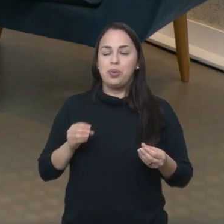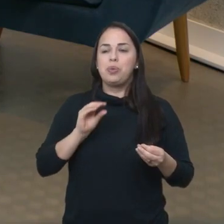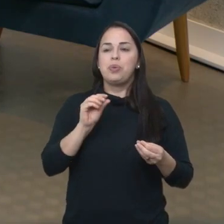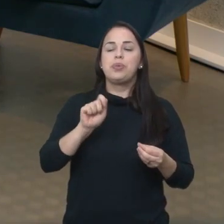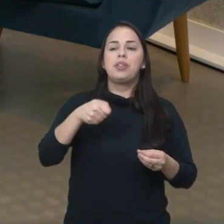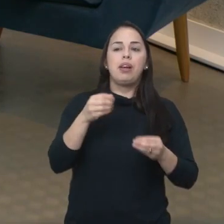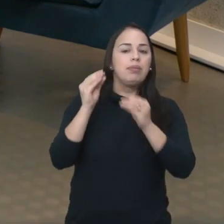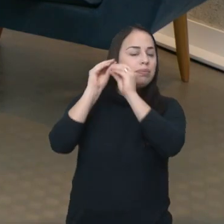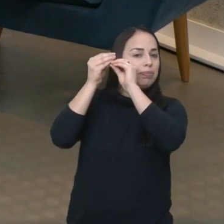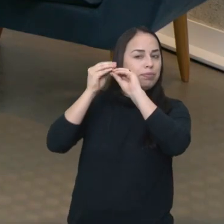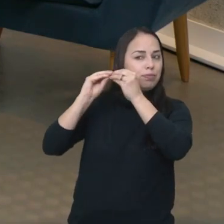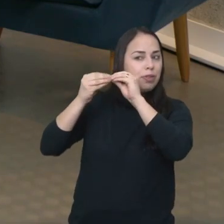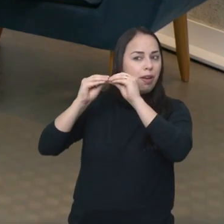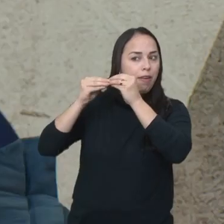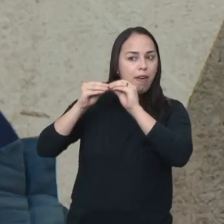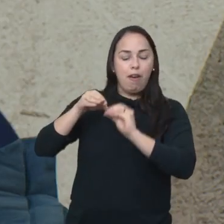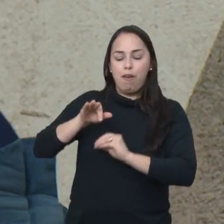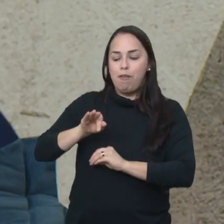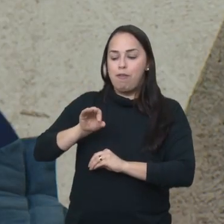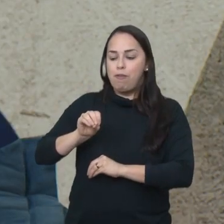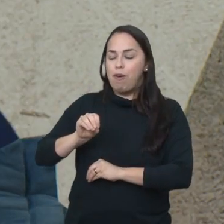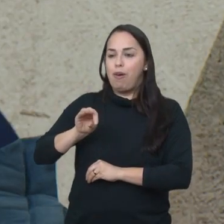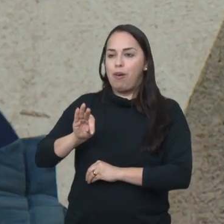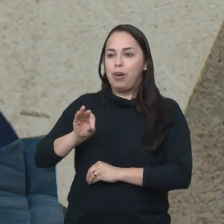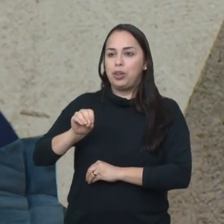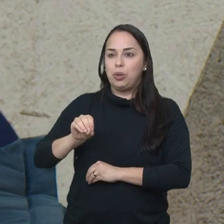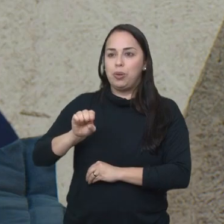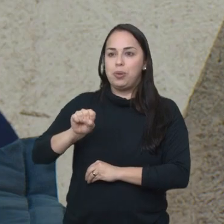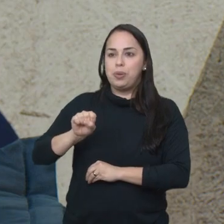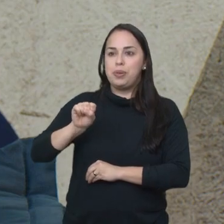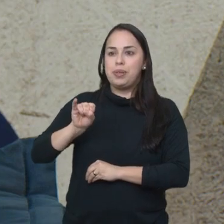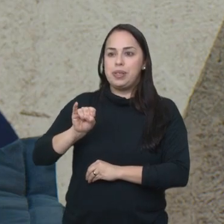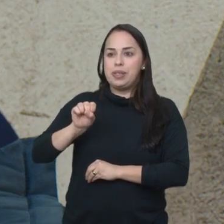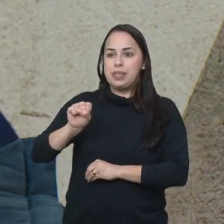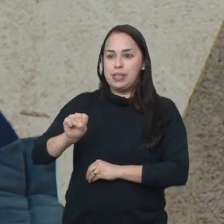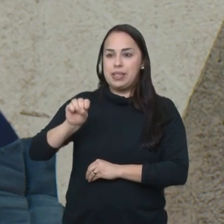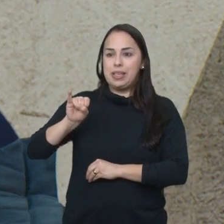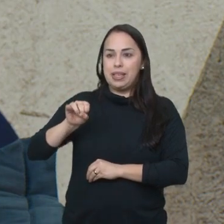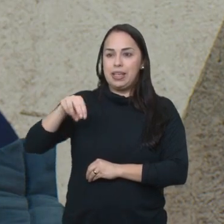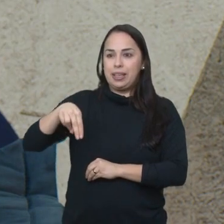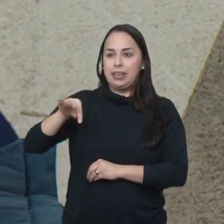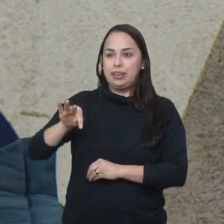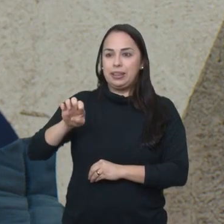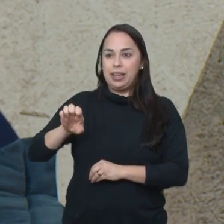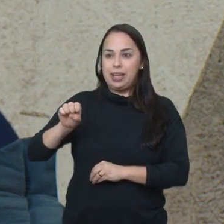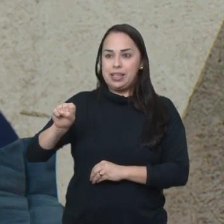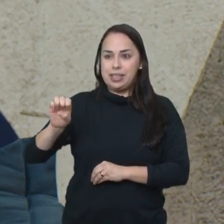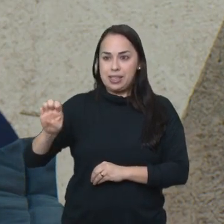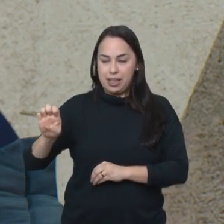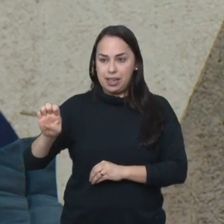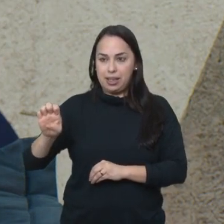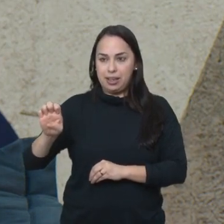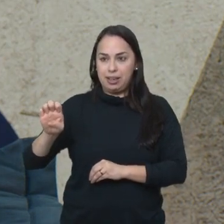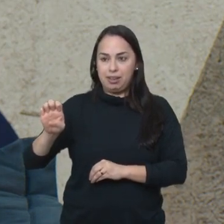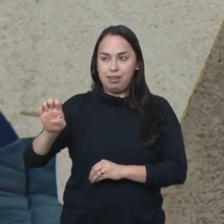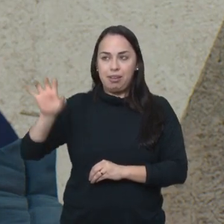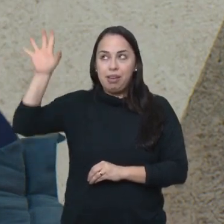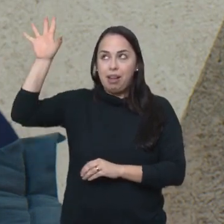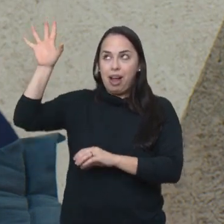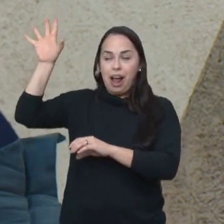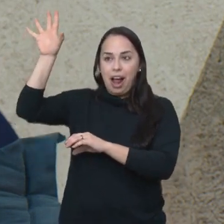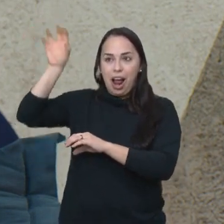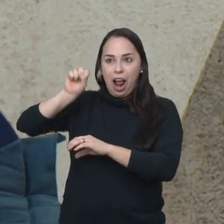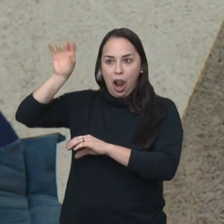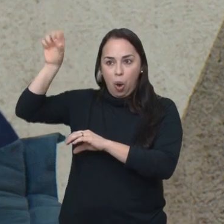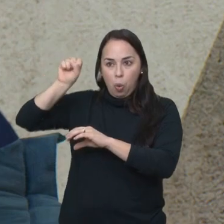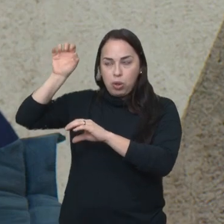Esse sinal aqui, fotossíntese. Eu capto a luz solar e ela